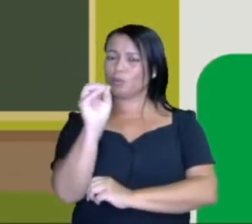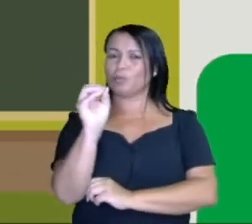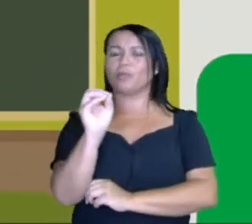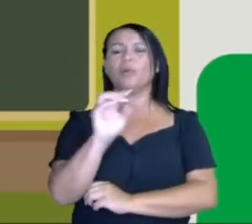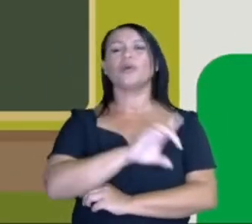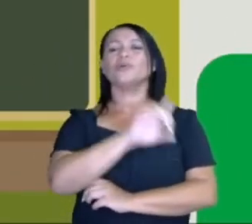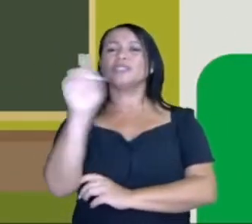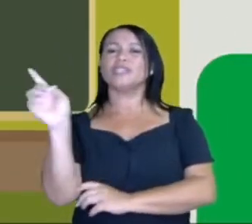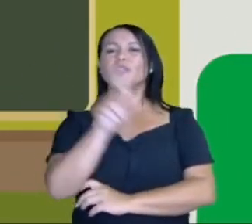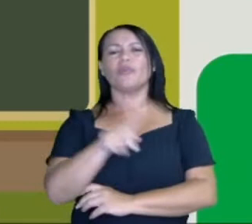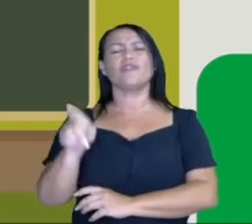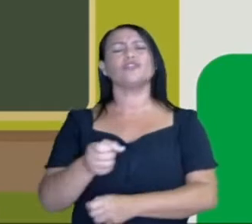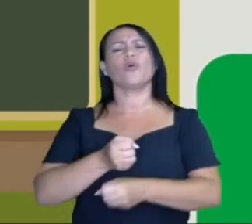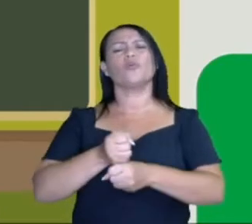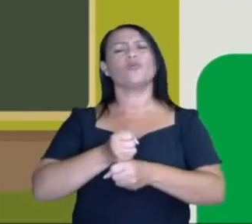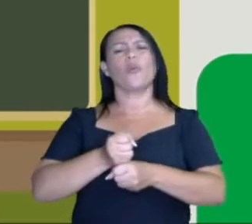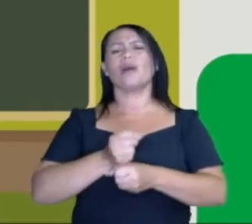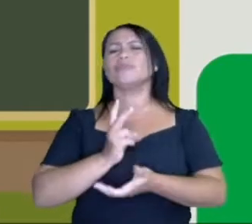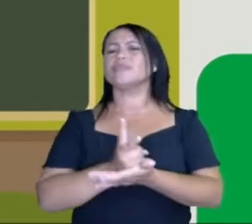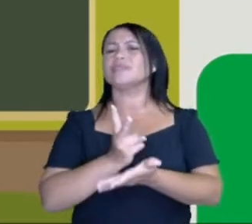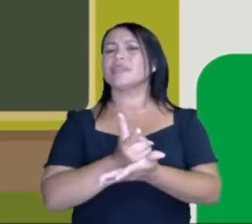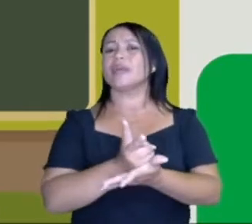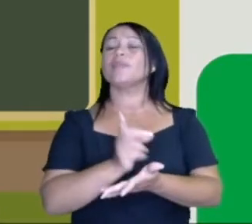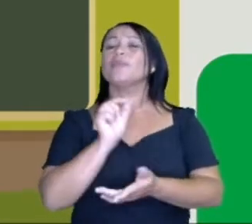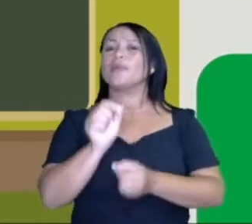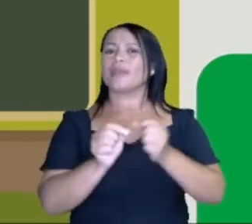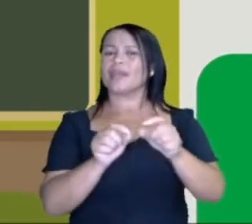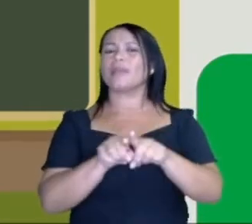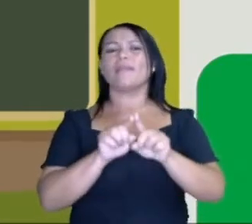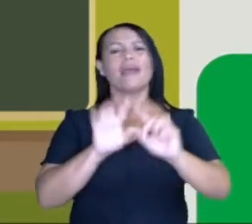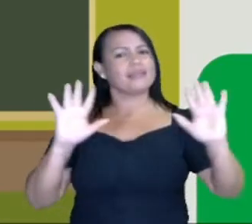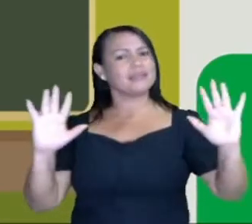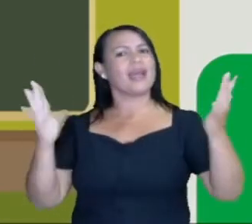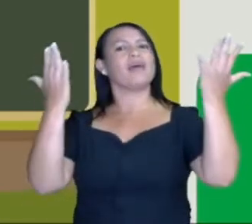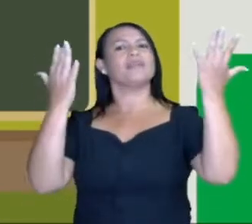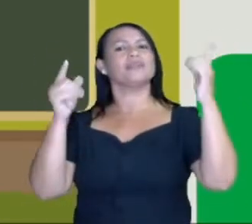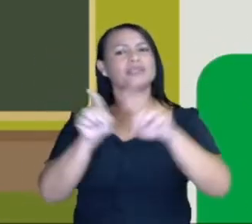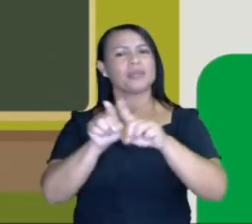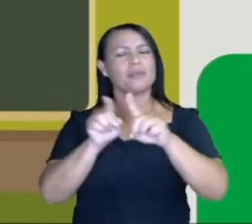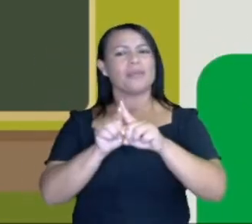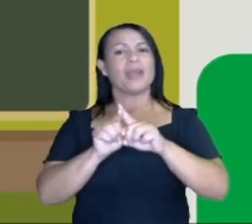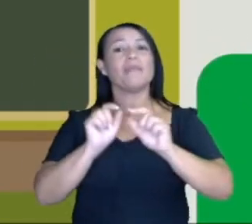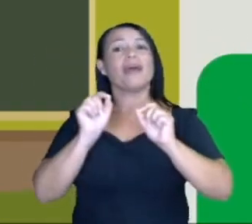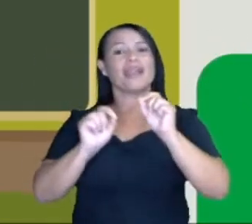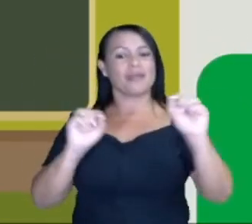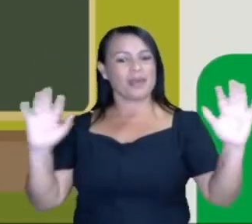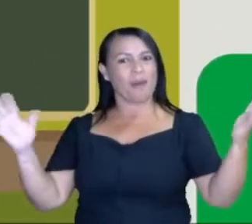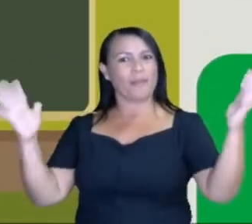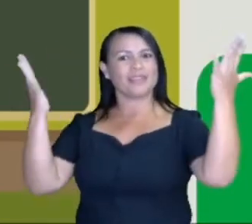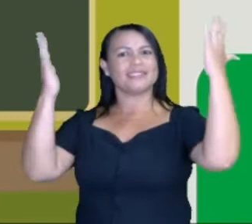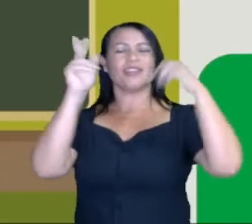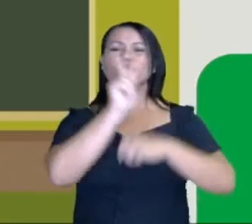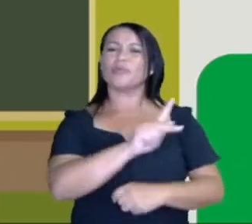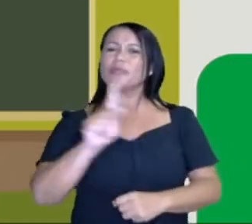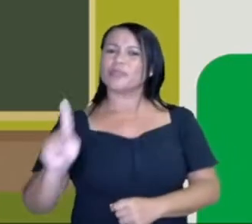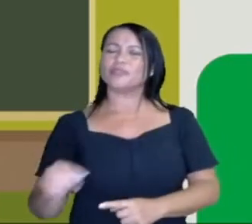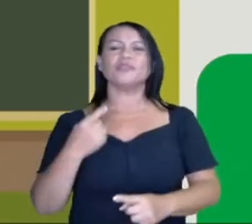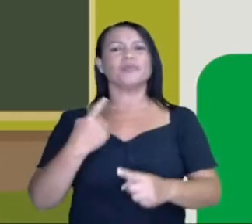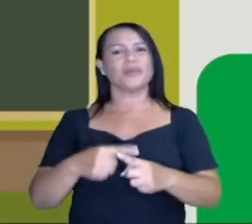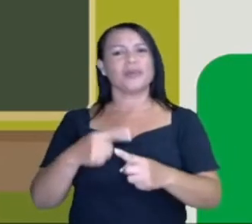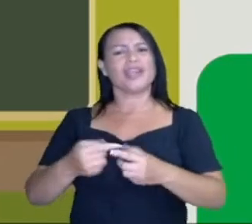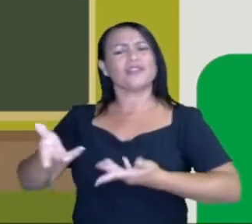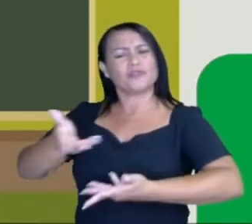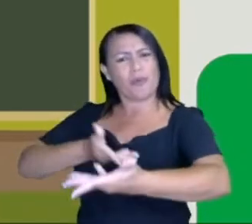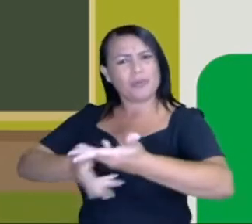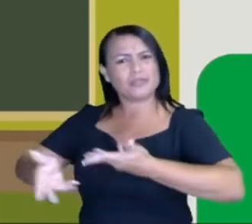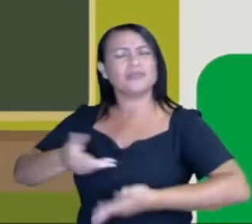é comemorado anualmente. Isso inclui celebrações para homenagear os professores por sua